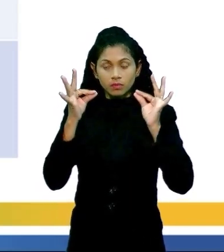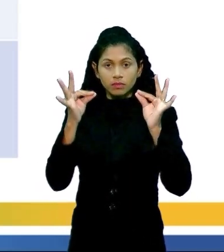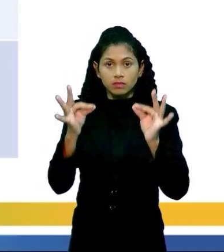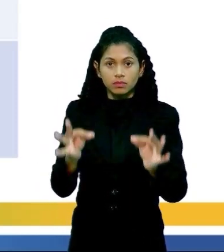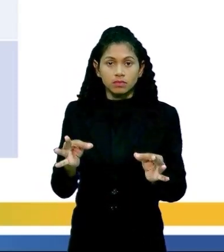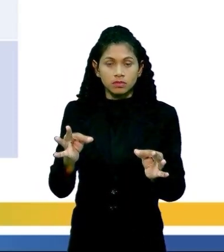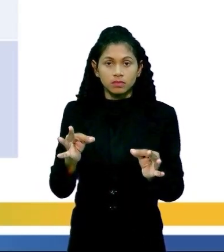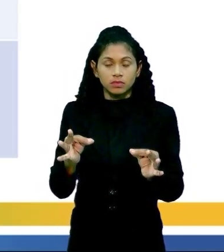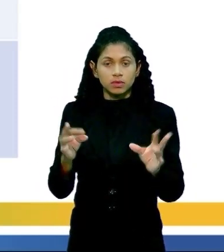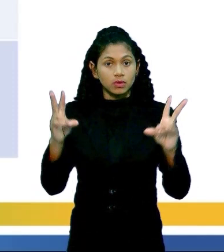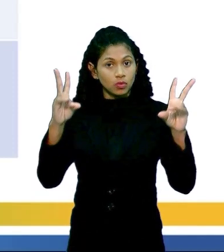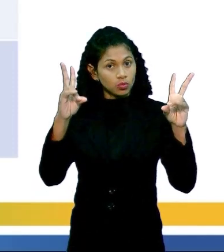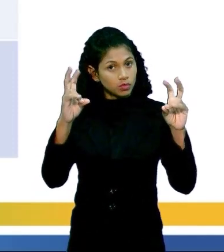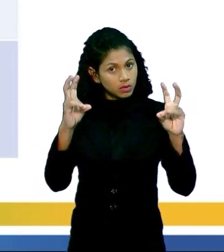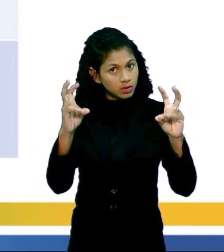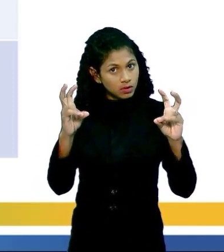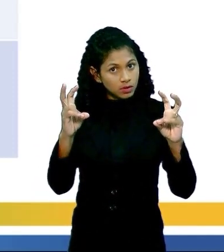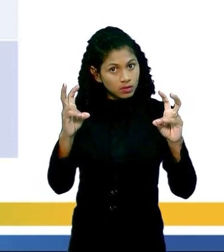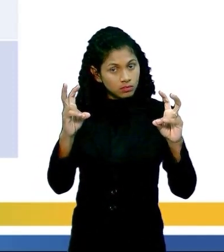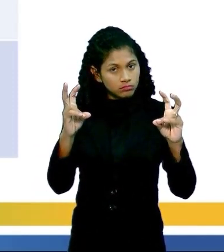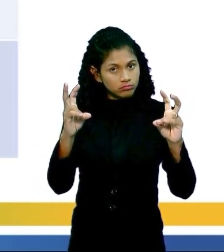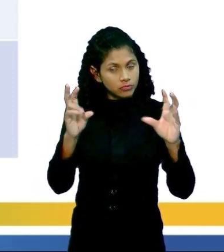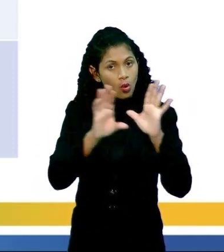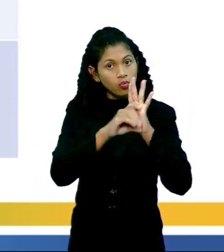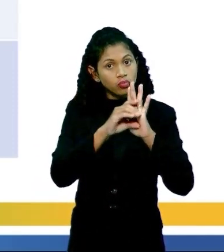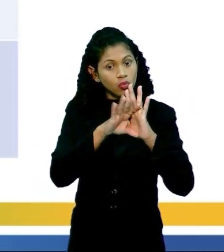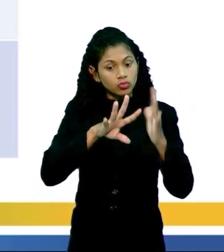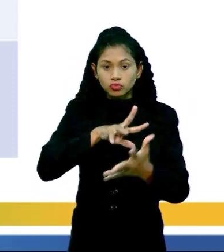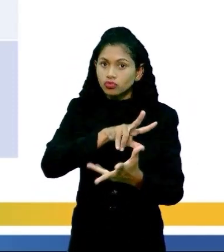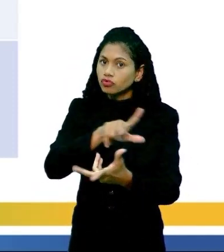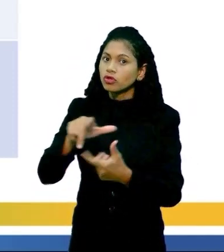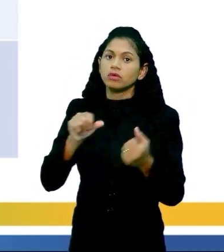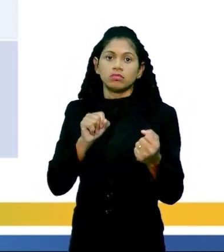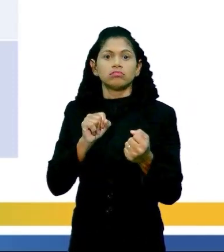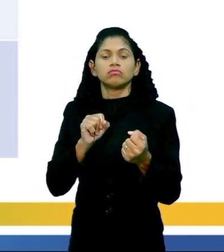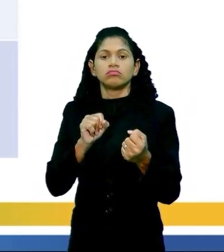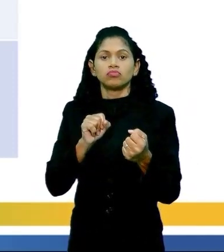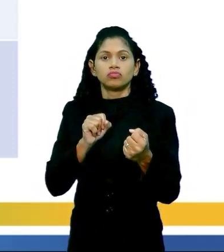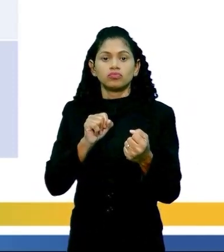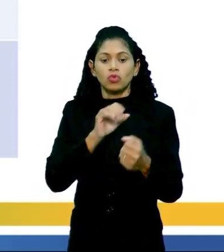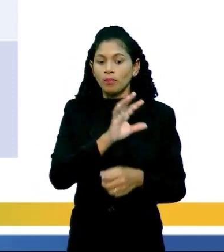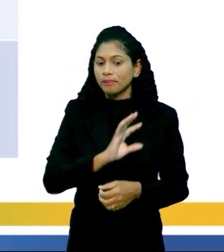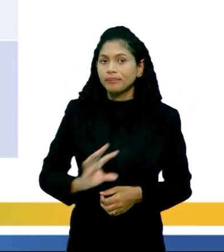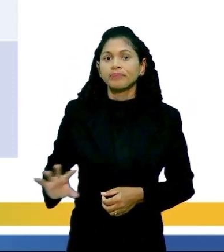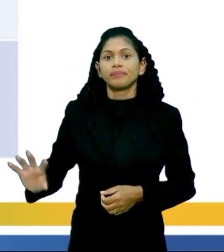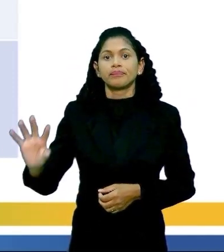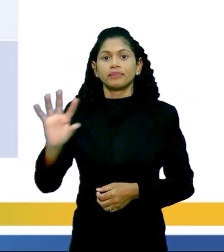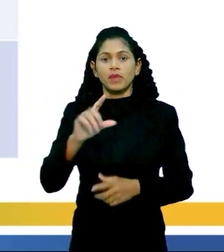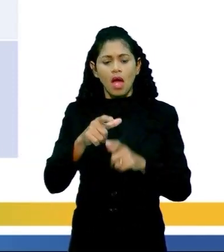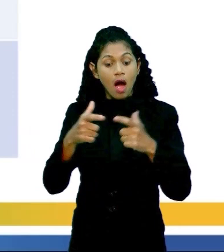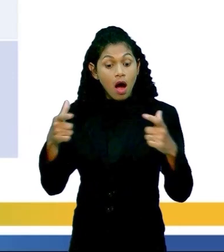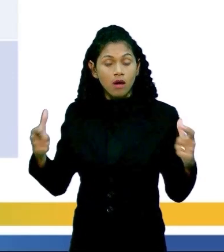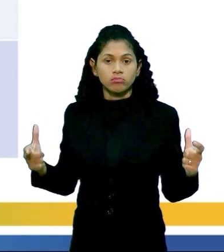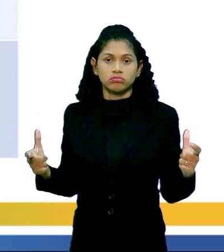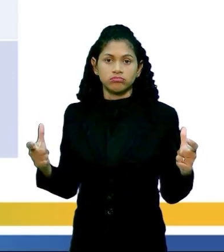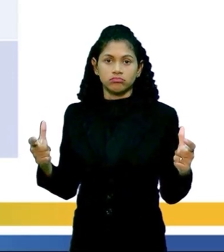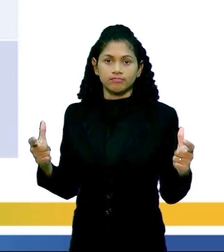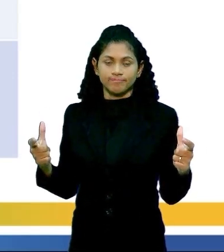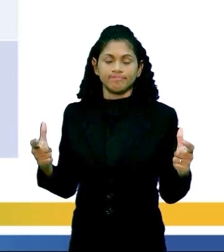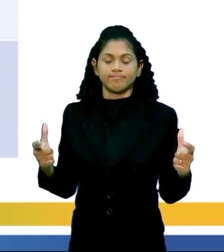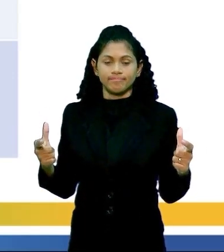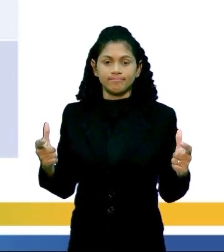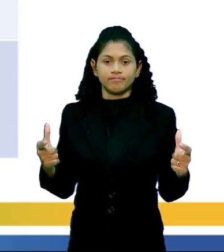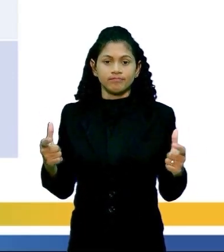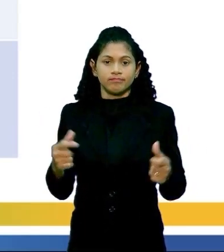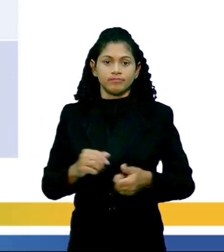ó, que o tema é o assunto geral, do início ao fim. Ou seja, o tema ele está discorrido aí,